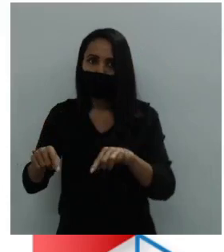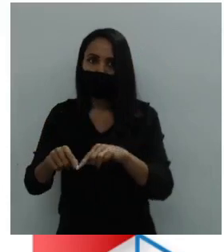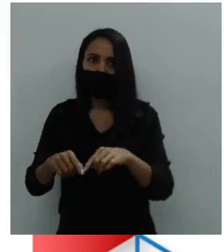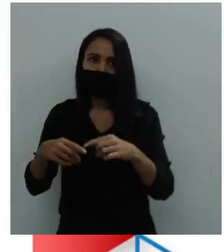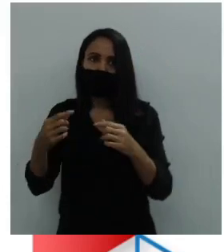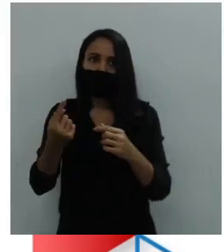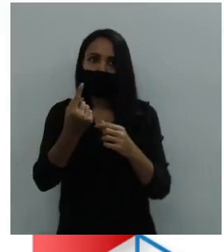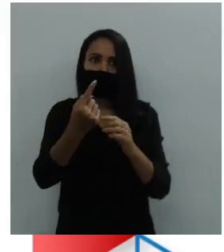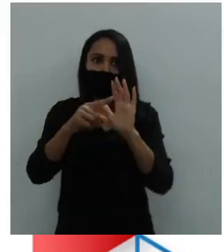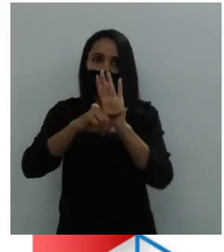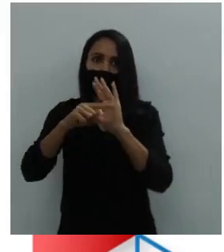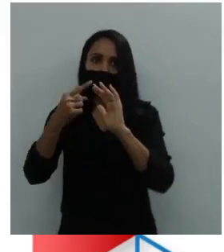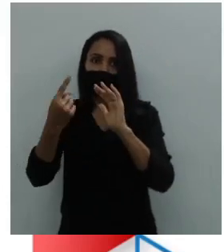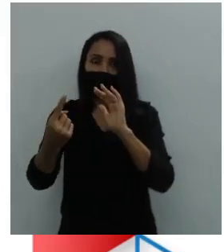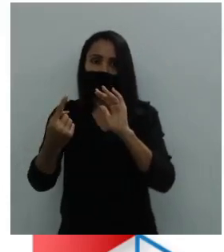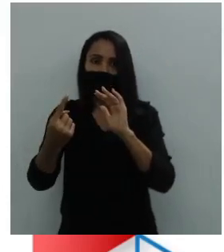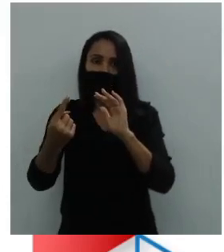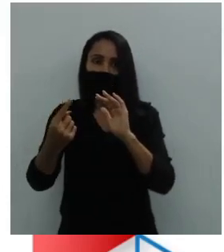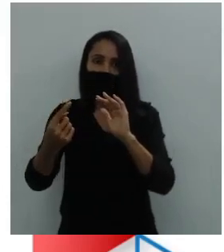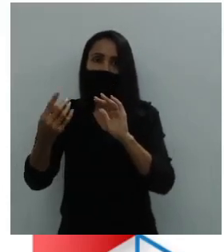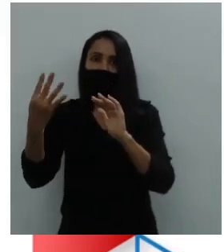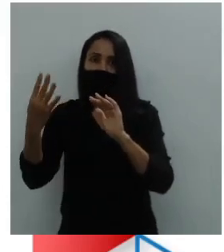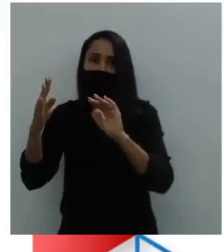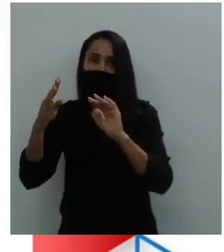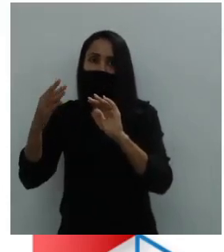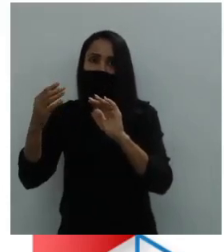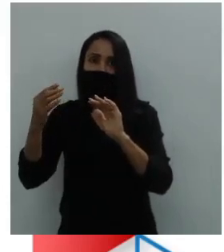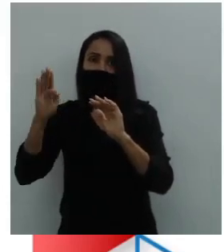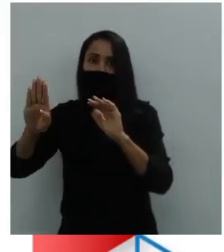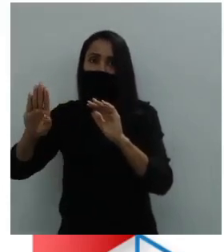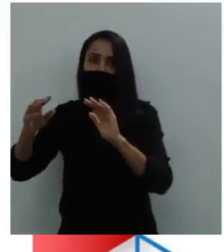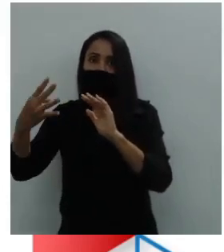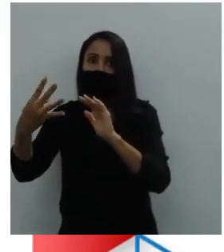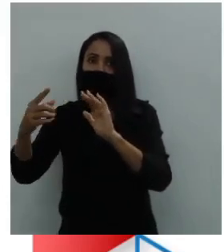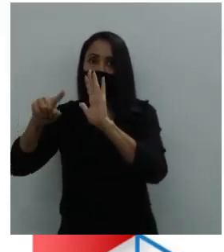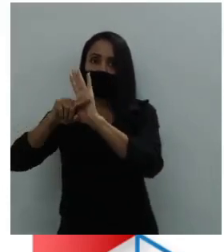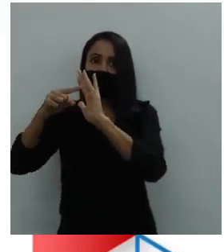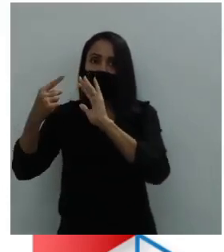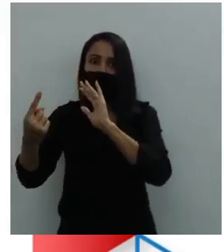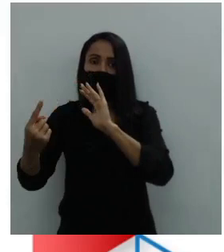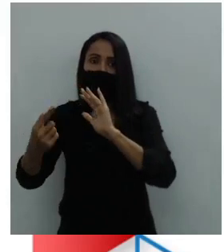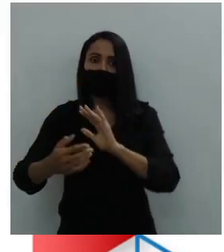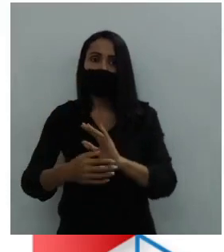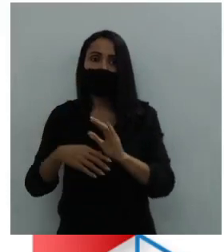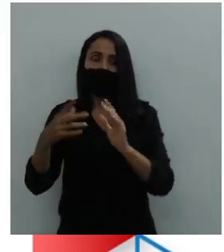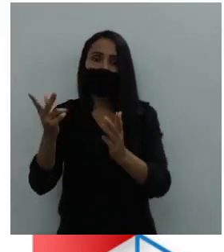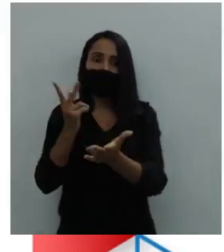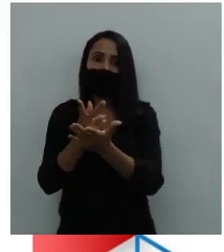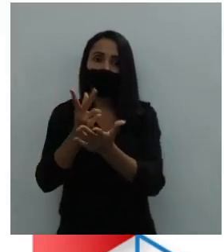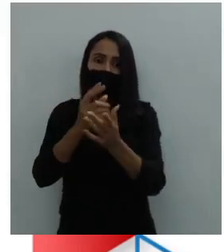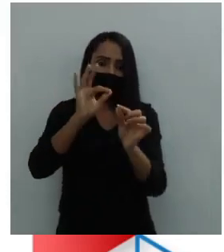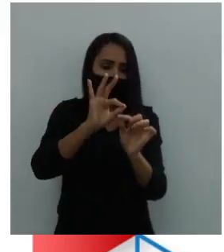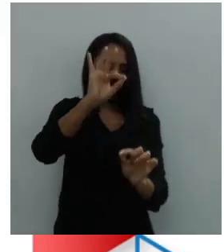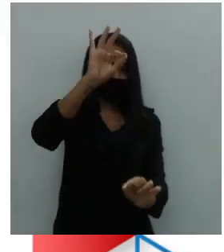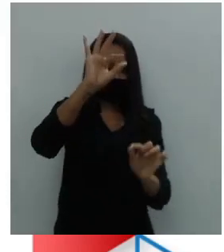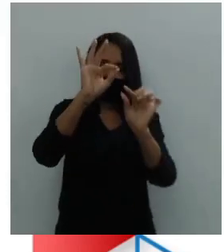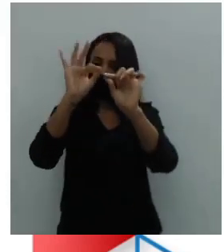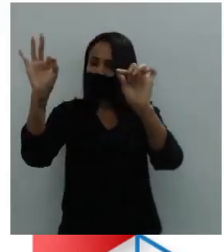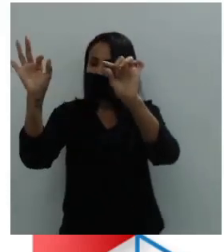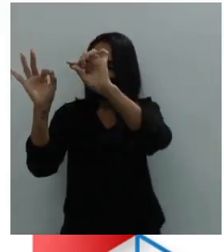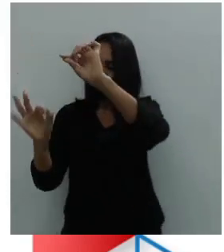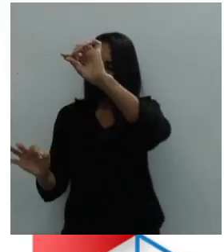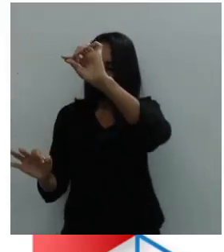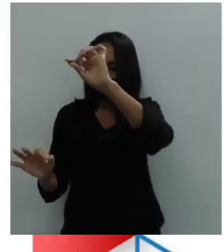B, 4 e 1. Ele é um quadrado, então esse lado, ele tem a mesma medida dos outros lados. Então